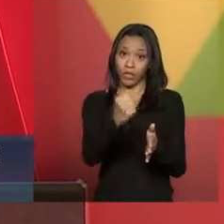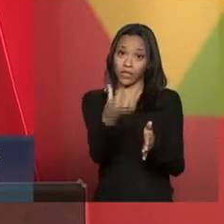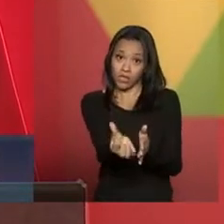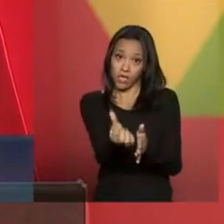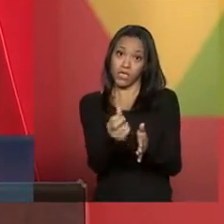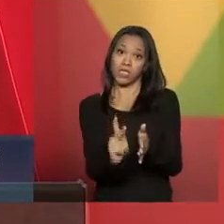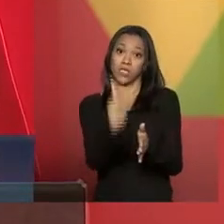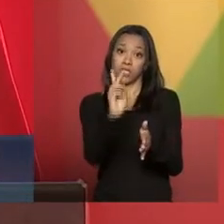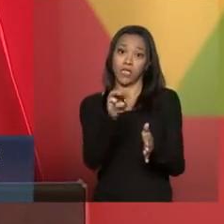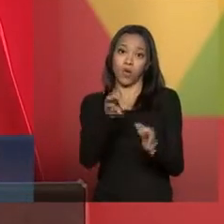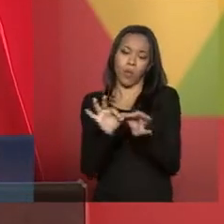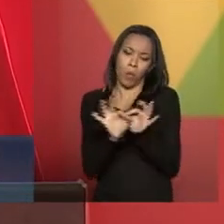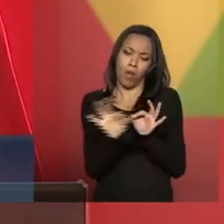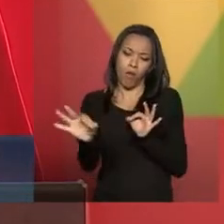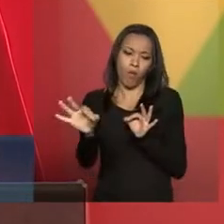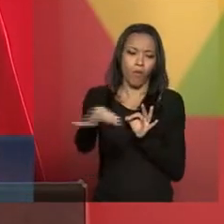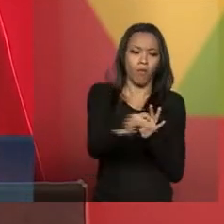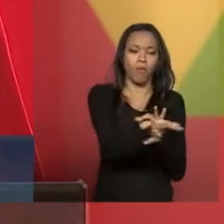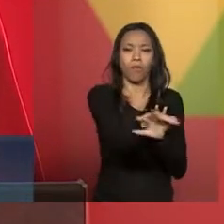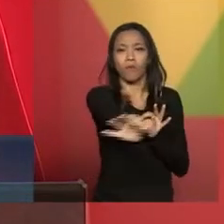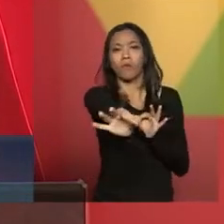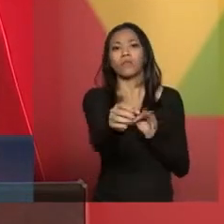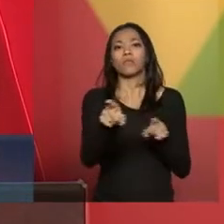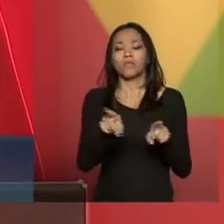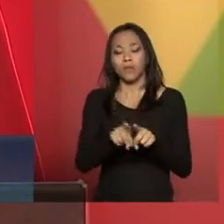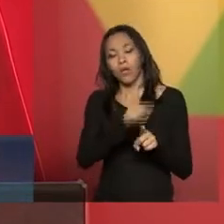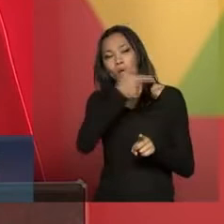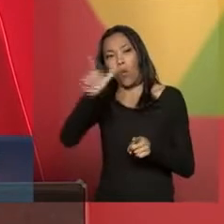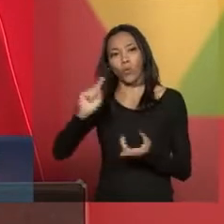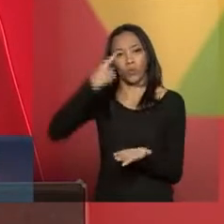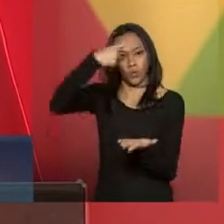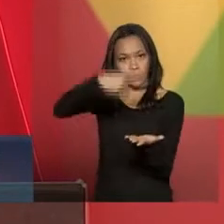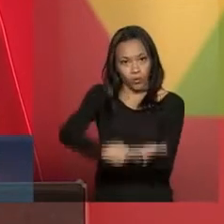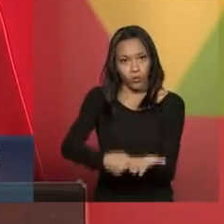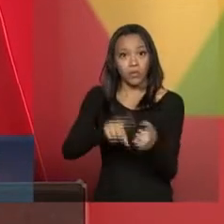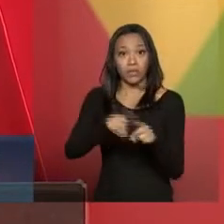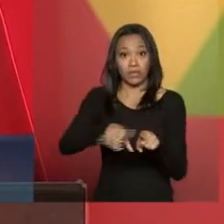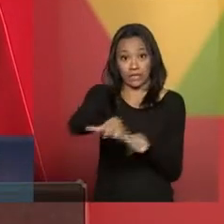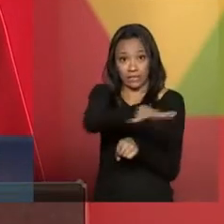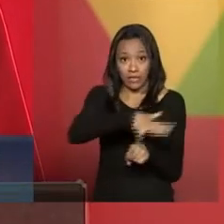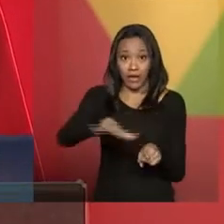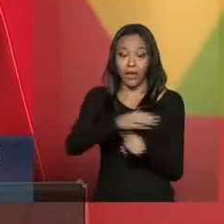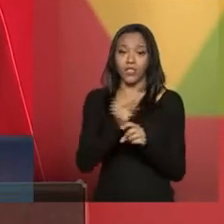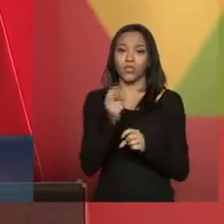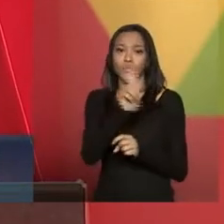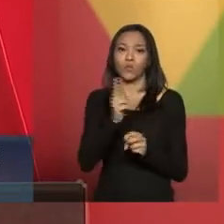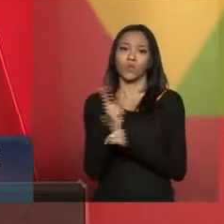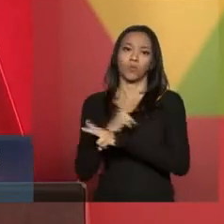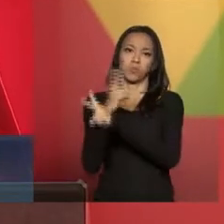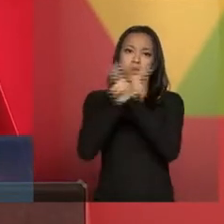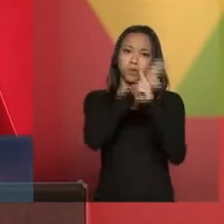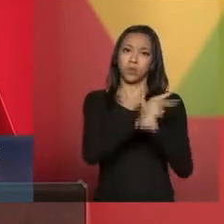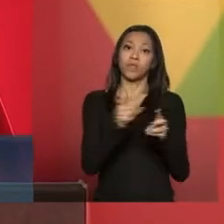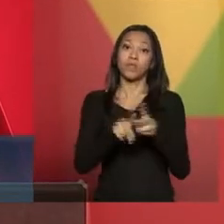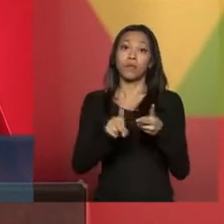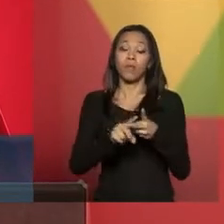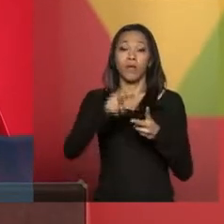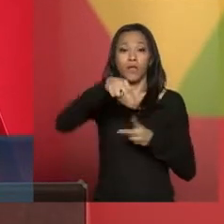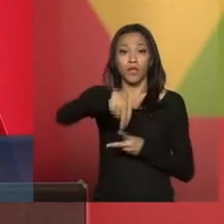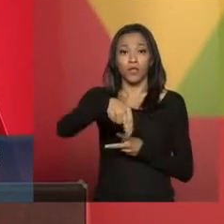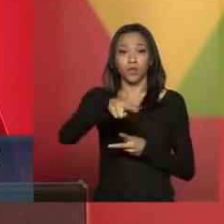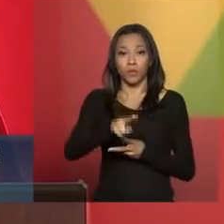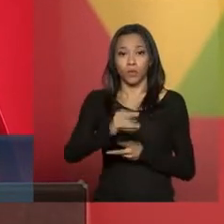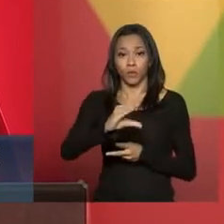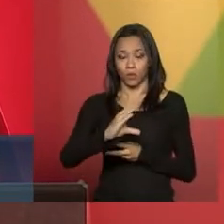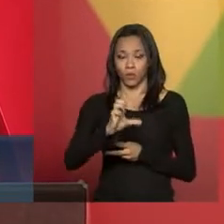iniciativas de cooperação em energia renovável e nuclear, que permitirão o intercâmbio de